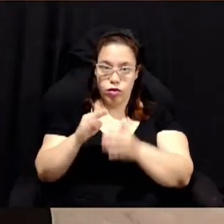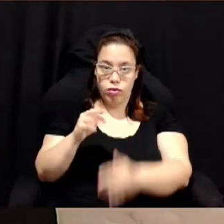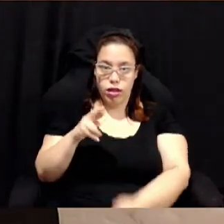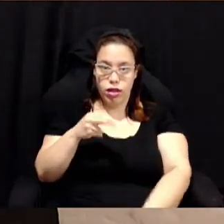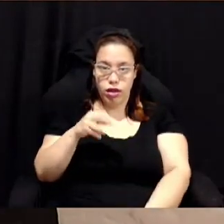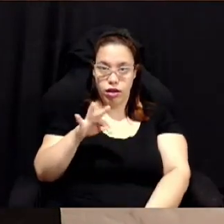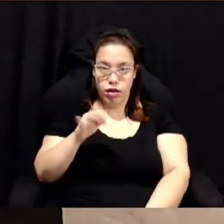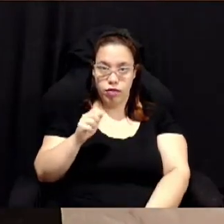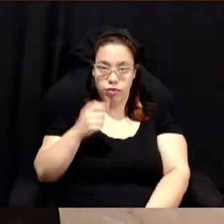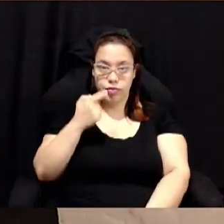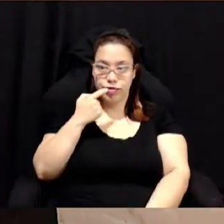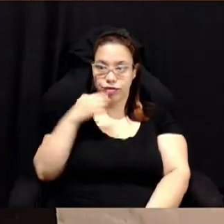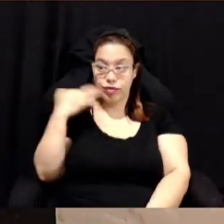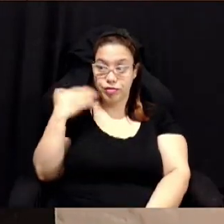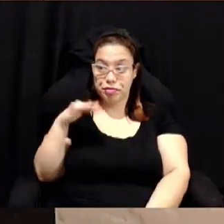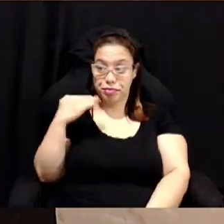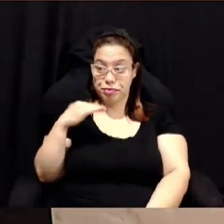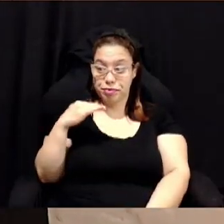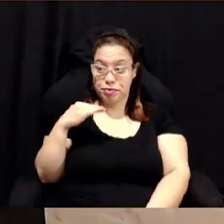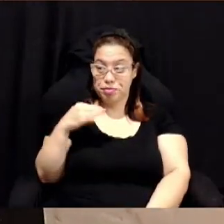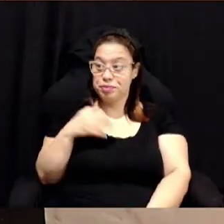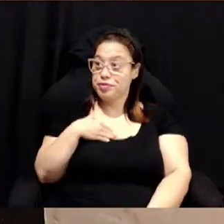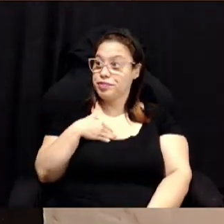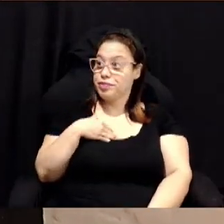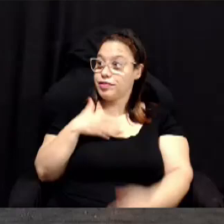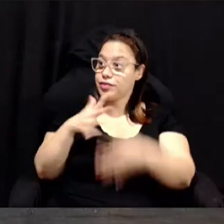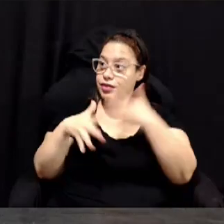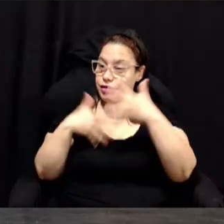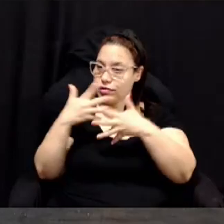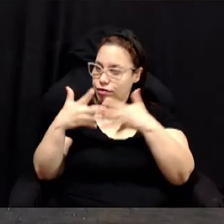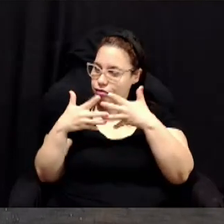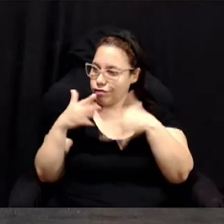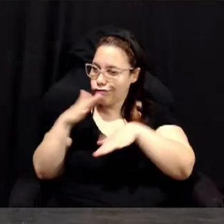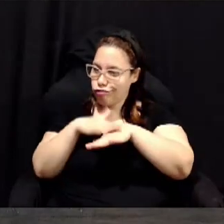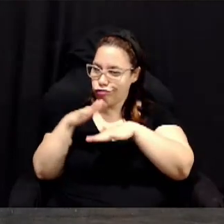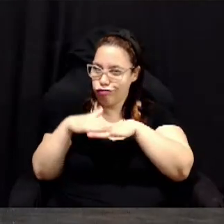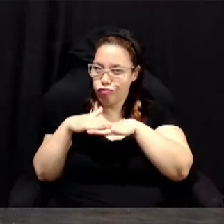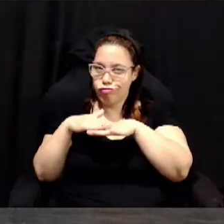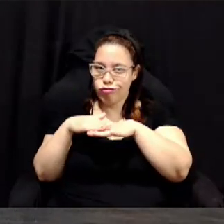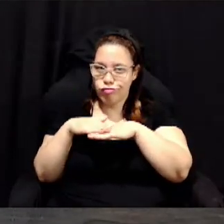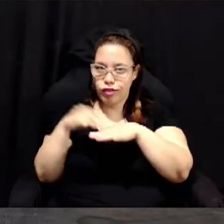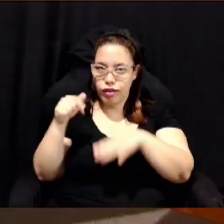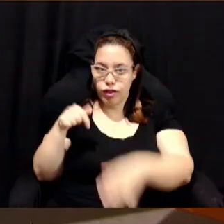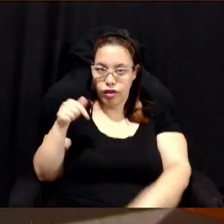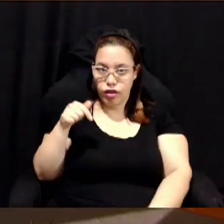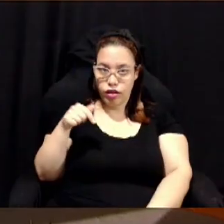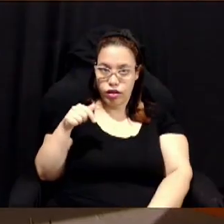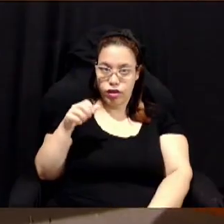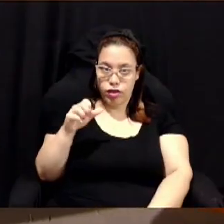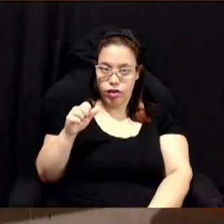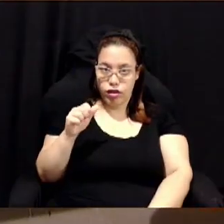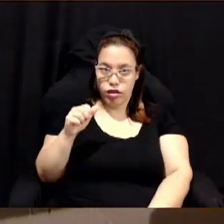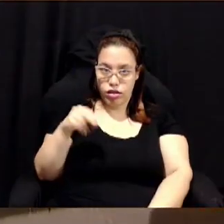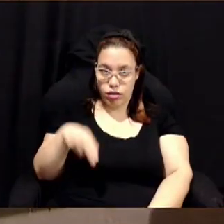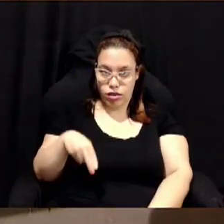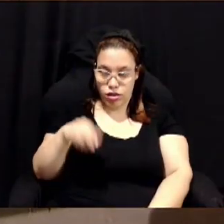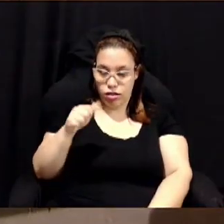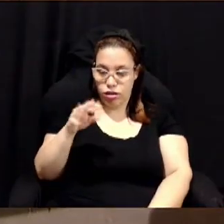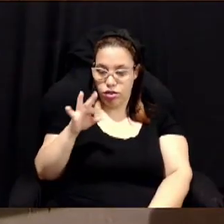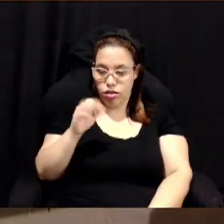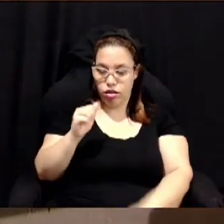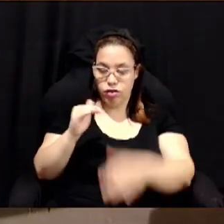dente para trazer essa mistura de texturas. E esse aqui é o nosso assado de nata. Ele foi